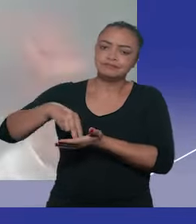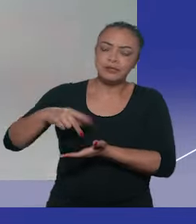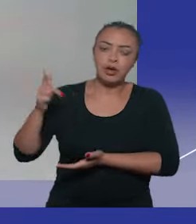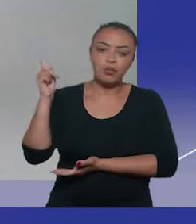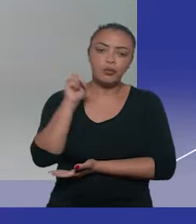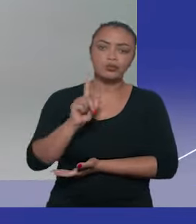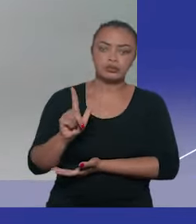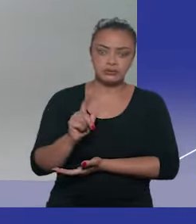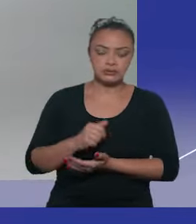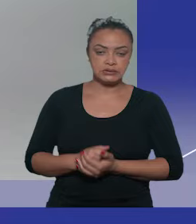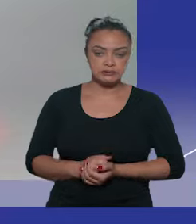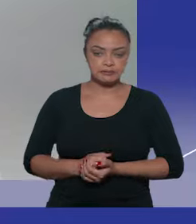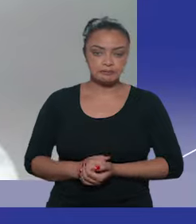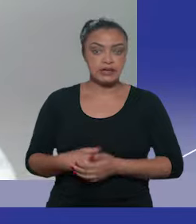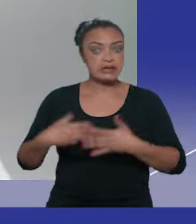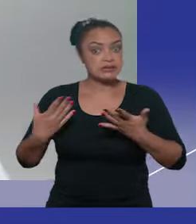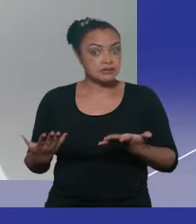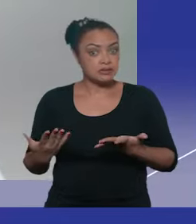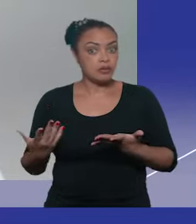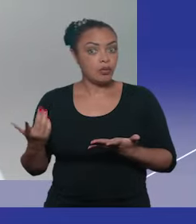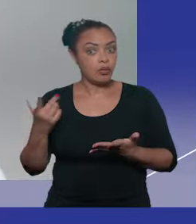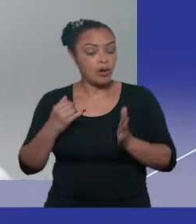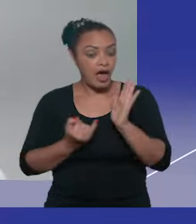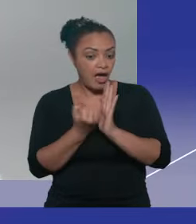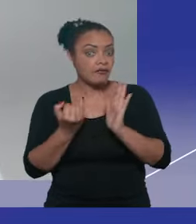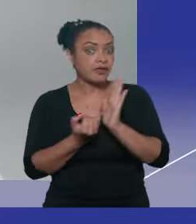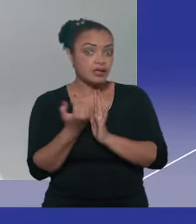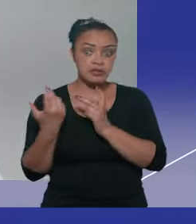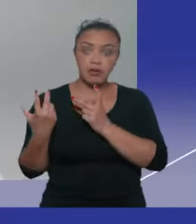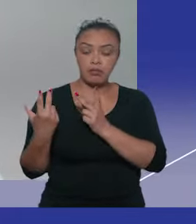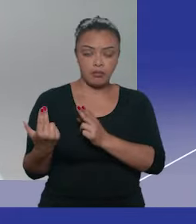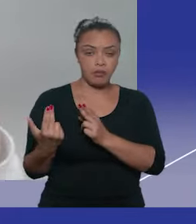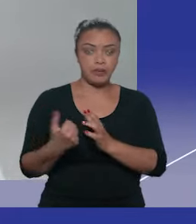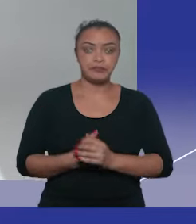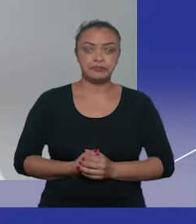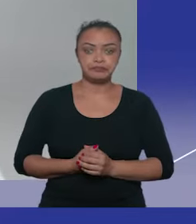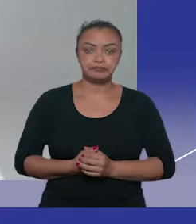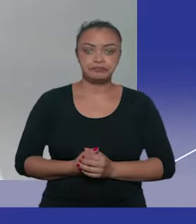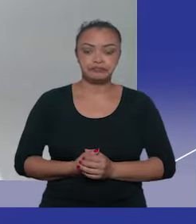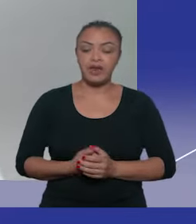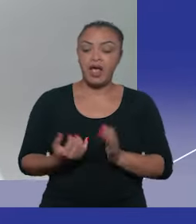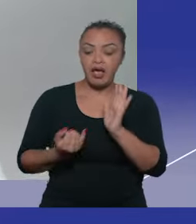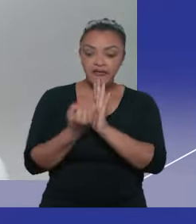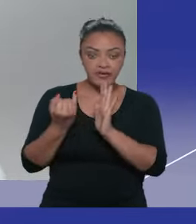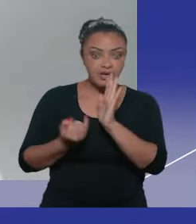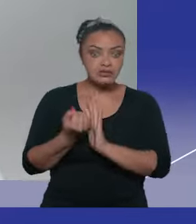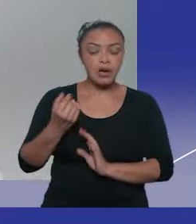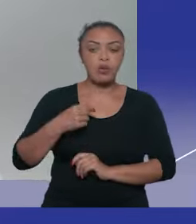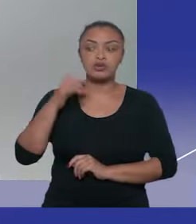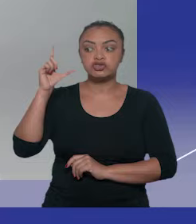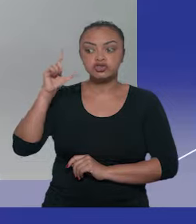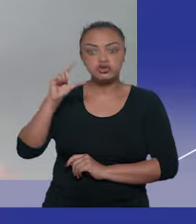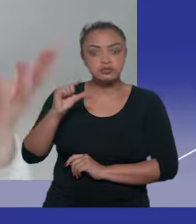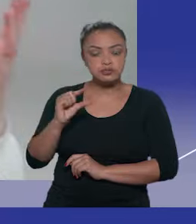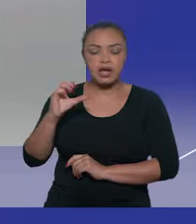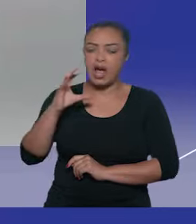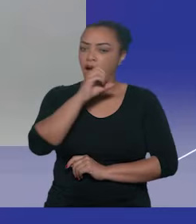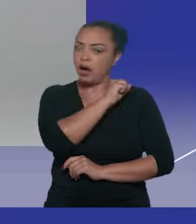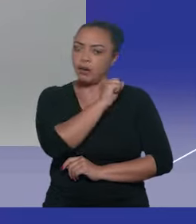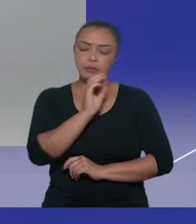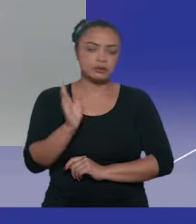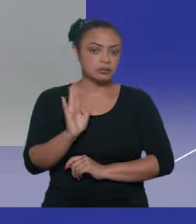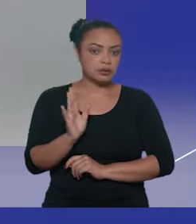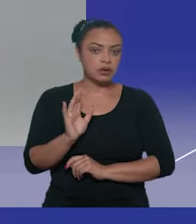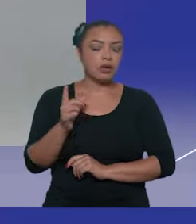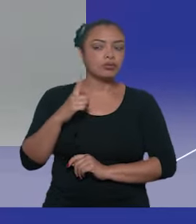resiliência. E se a economia está resiliente, a inflação também está. Então, como você comentou, a inflação ela não está desacelerando rapidamente.